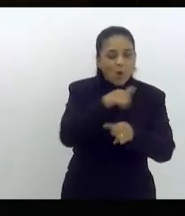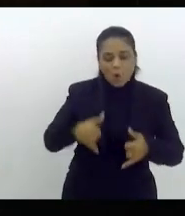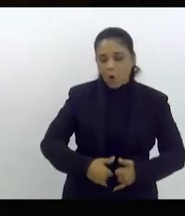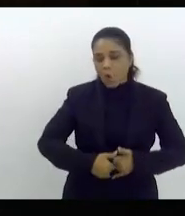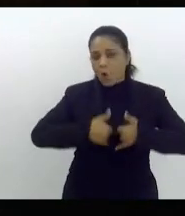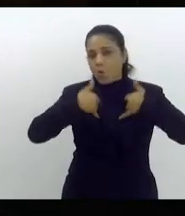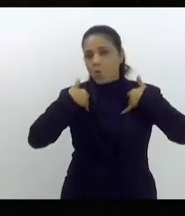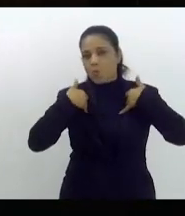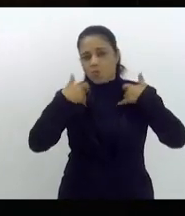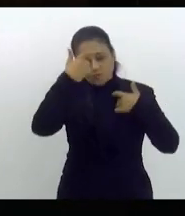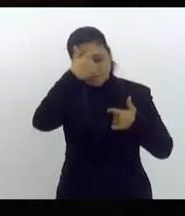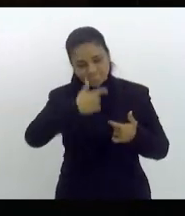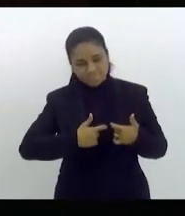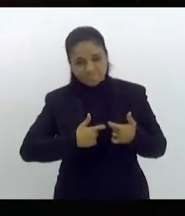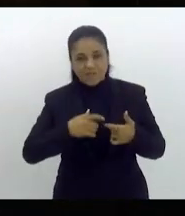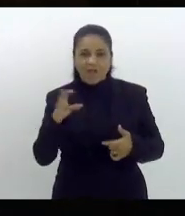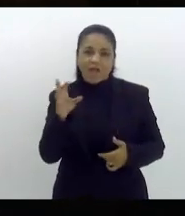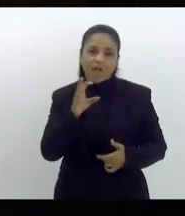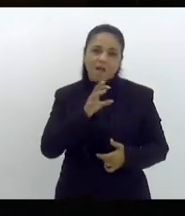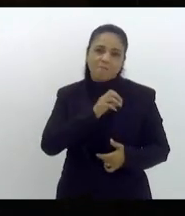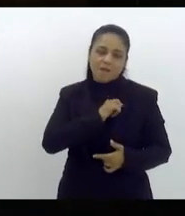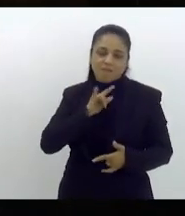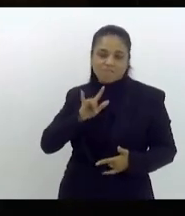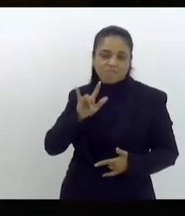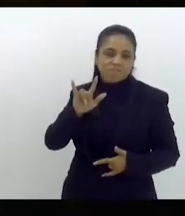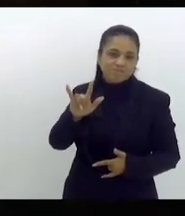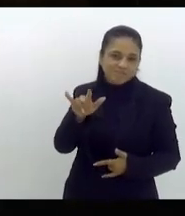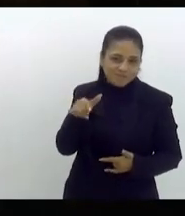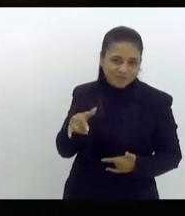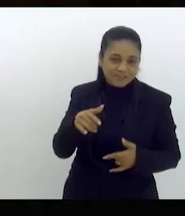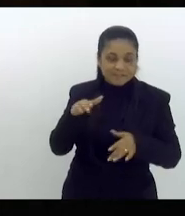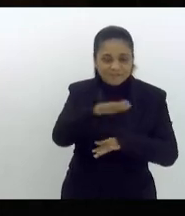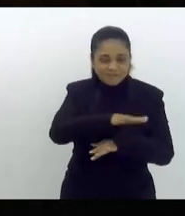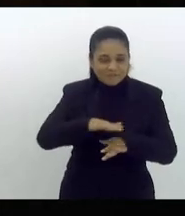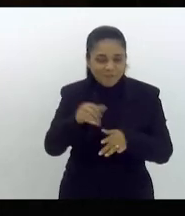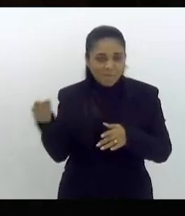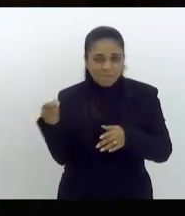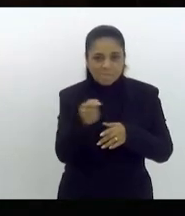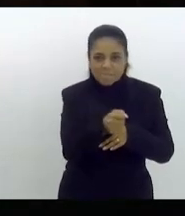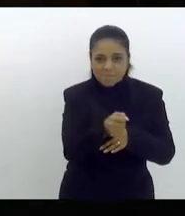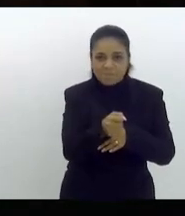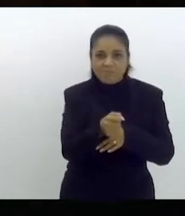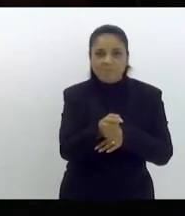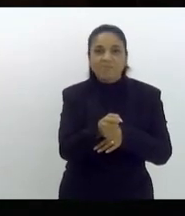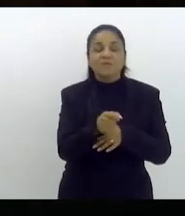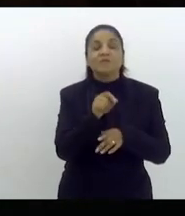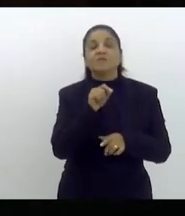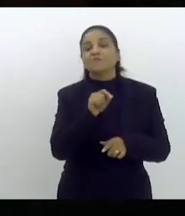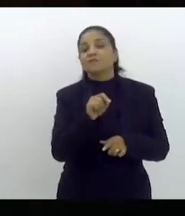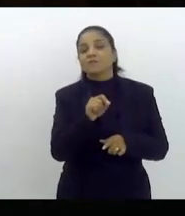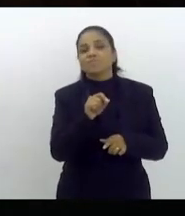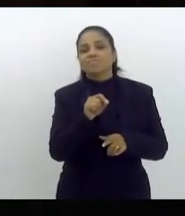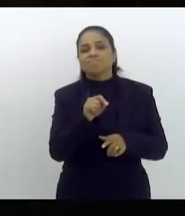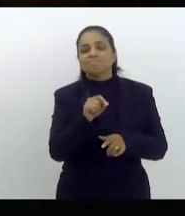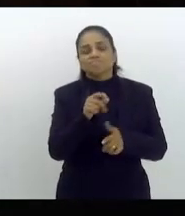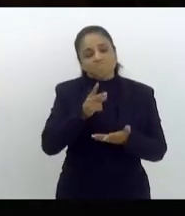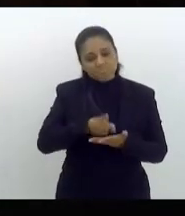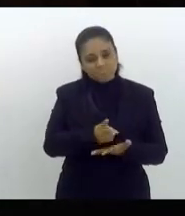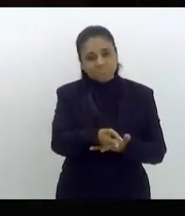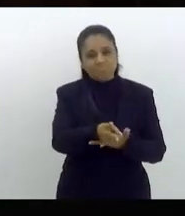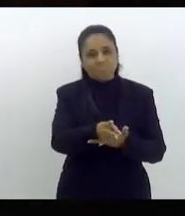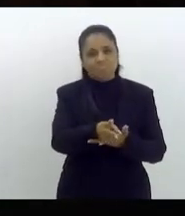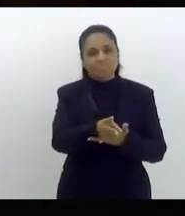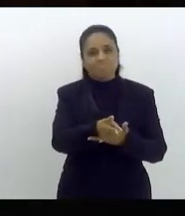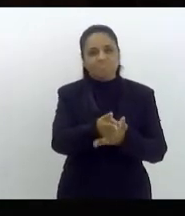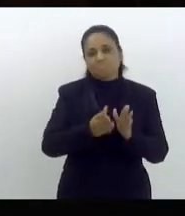de ser quem somos de amar quem amamos e de ocupar os espaços que ocupamos e dos quais nós não sairemos sem